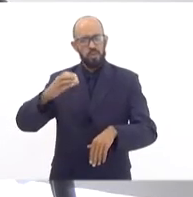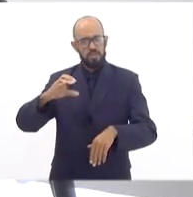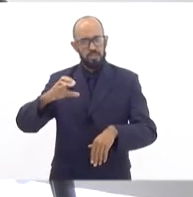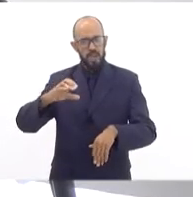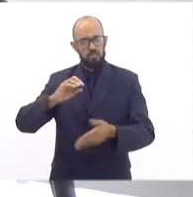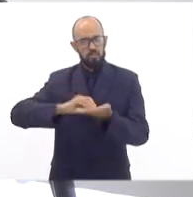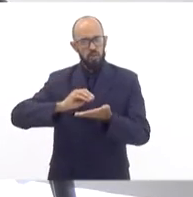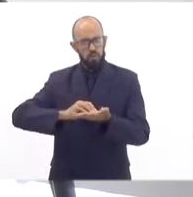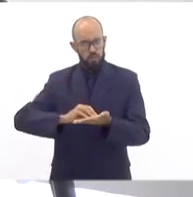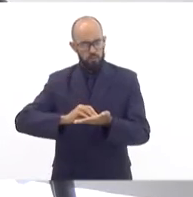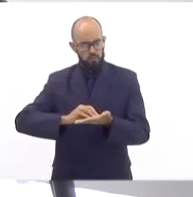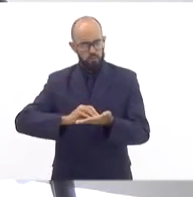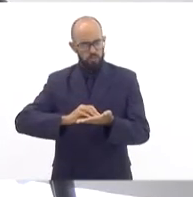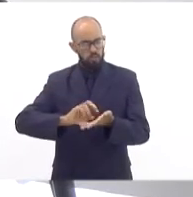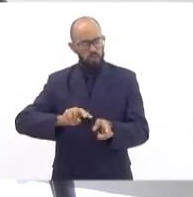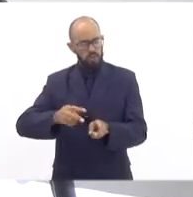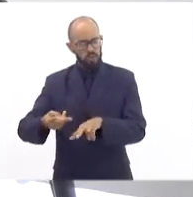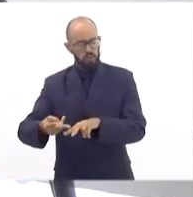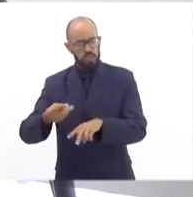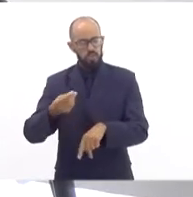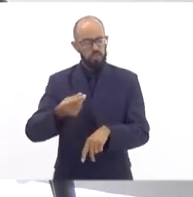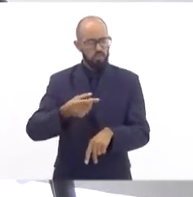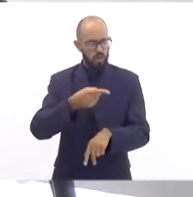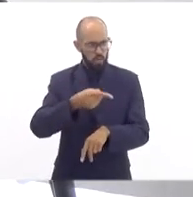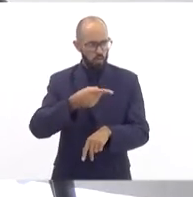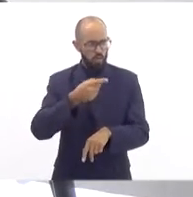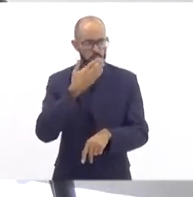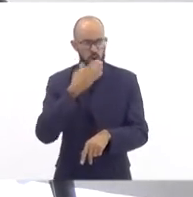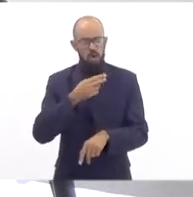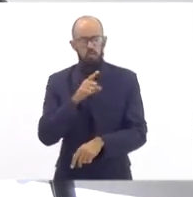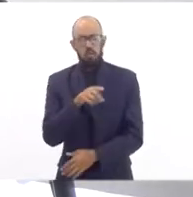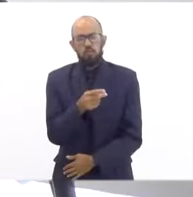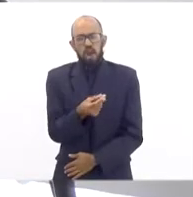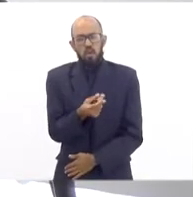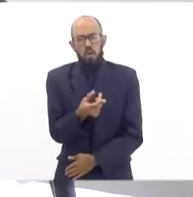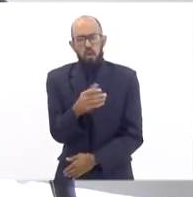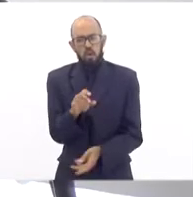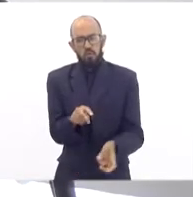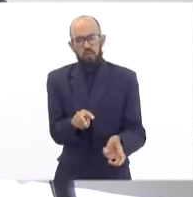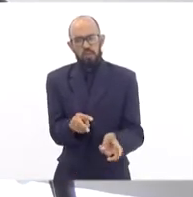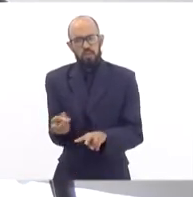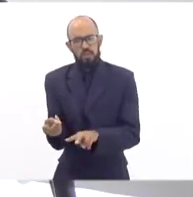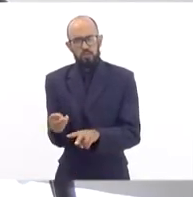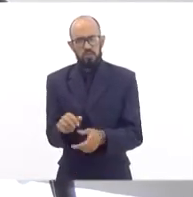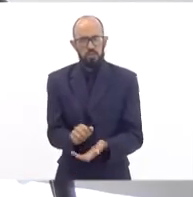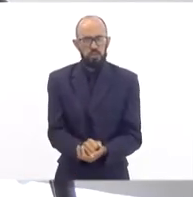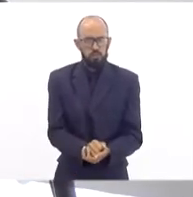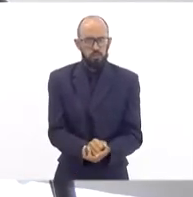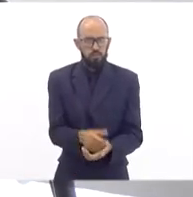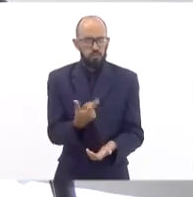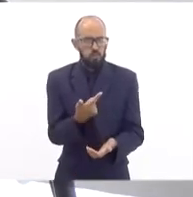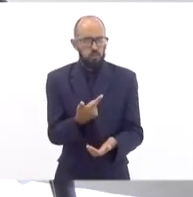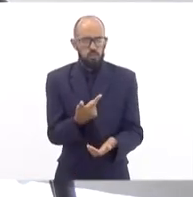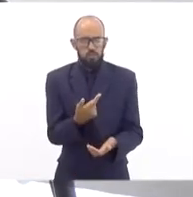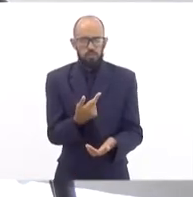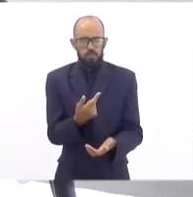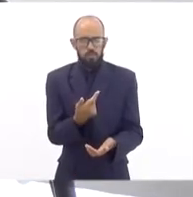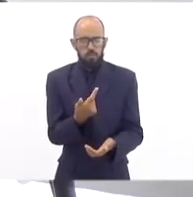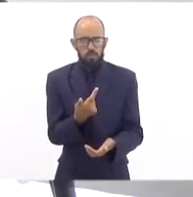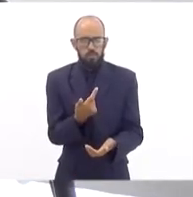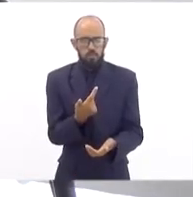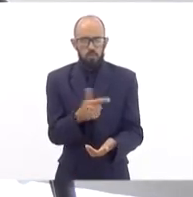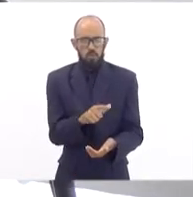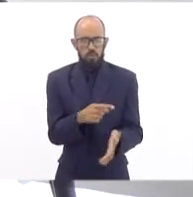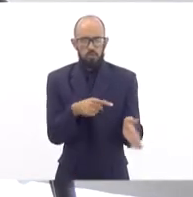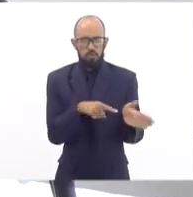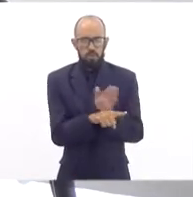feito, foi transferido, o que representou em termos de valor, não é? Outra questão que eu queria perguntar. Senão, eu